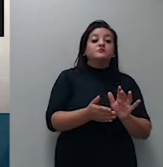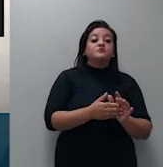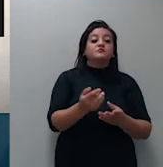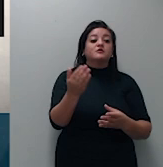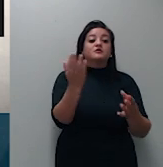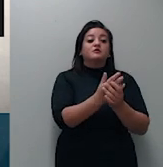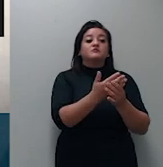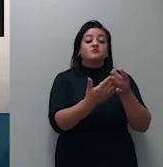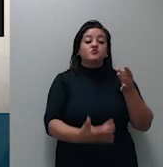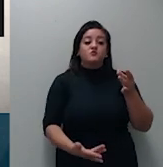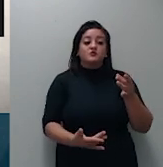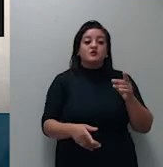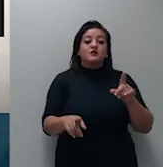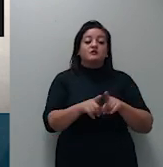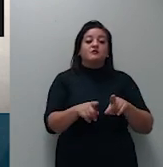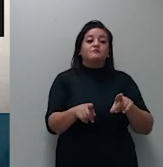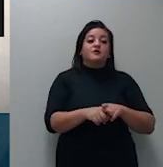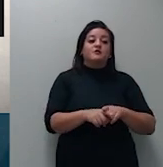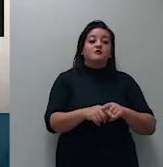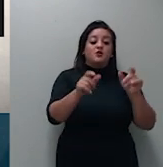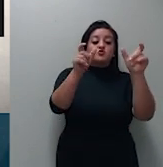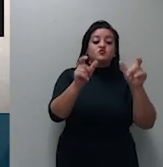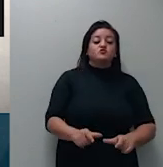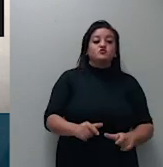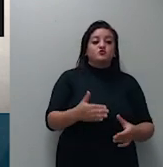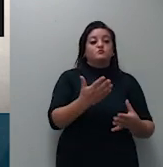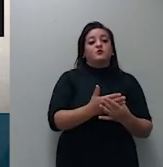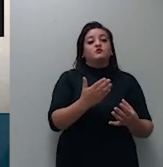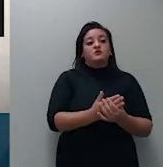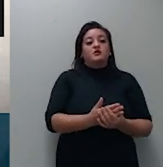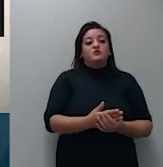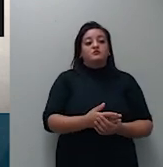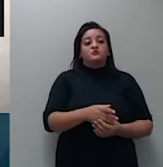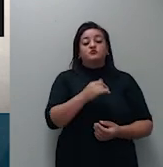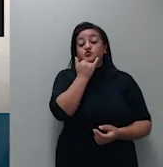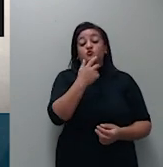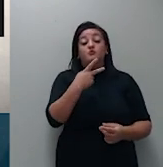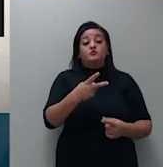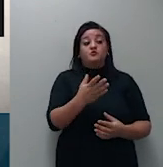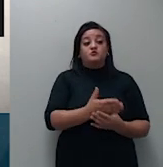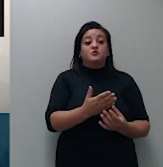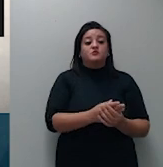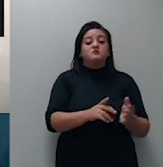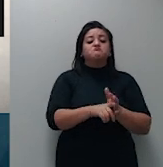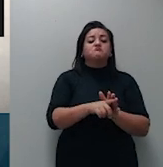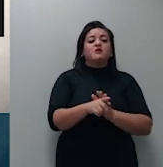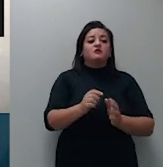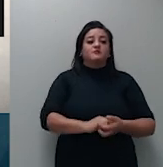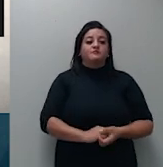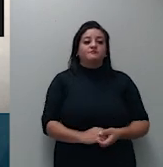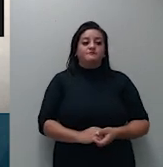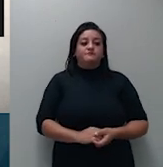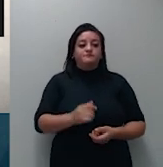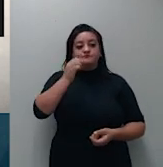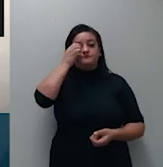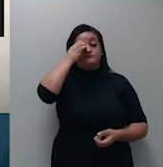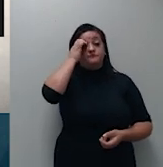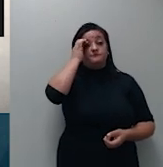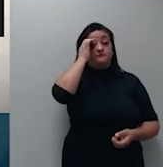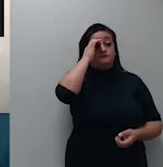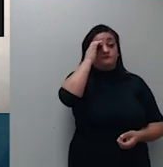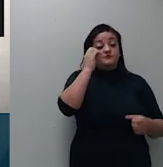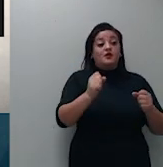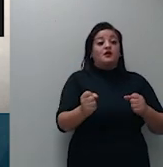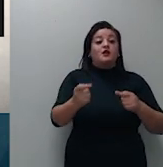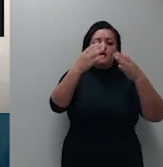aos embargos de declaração Em ambos os feitos uma consulta com a doutora Tereza